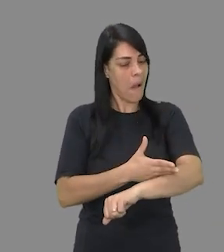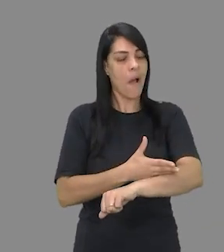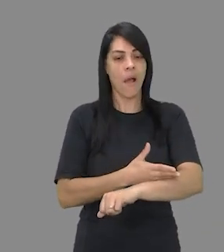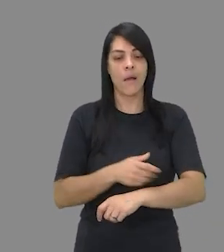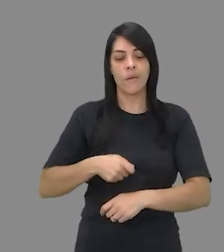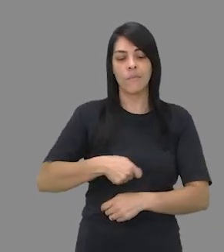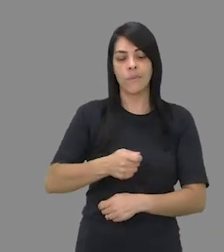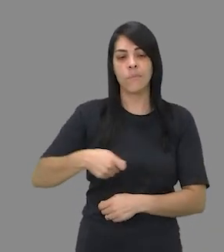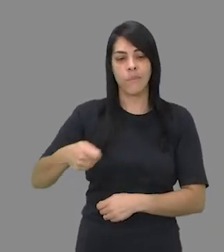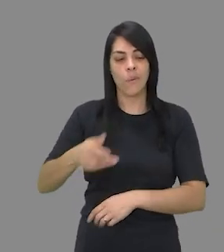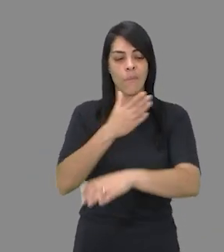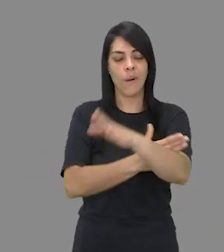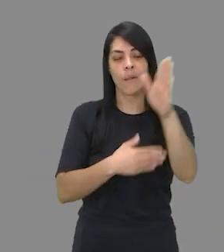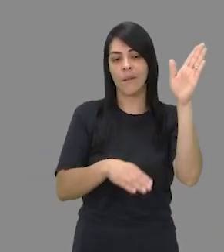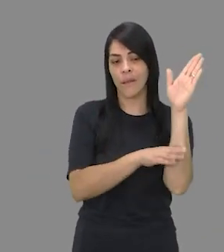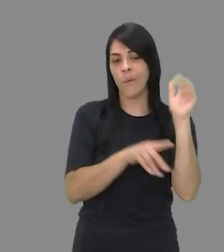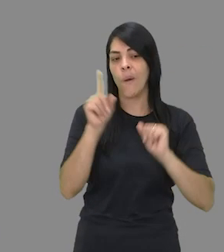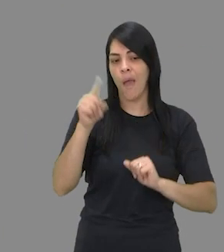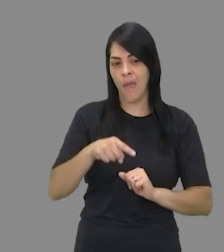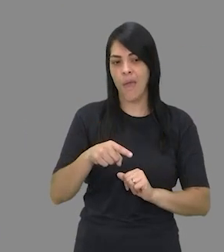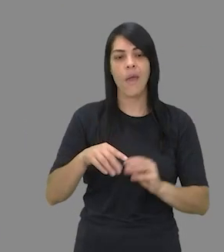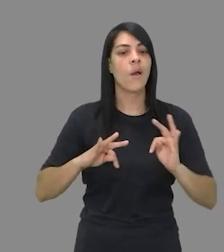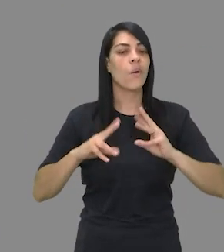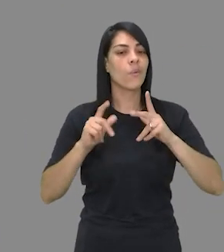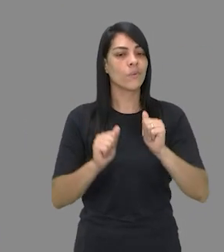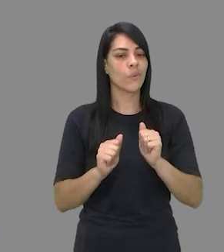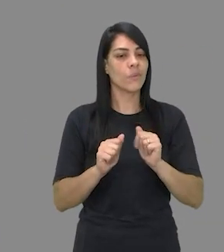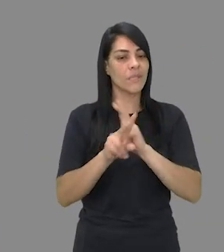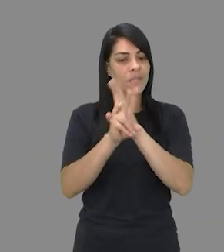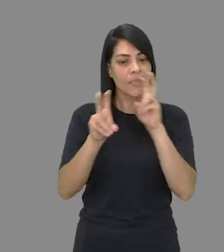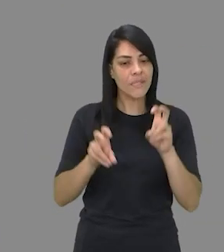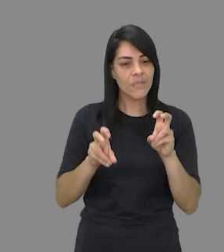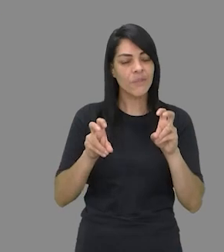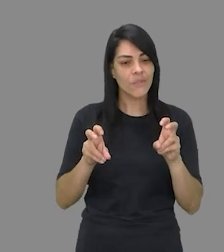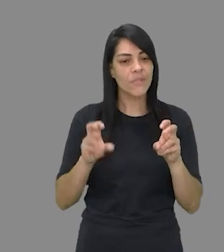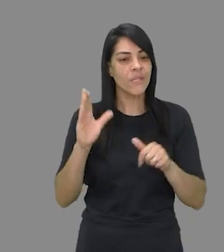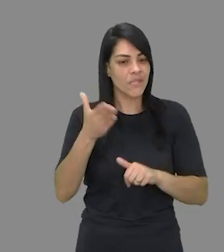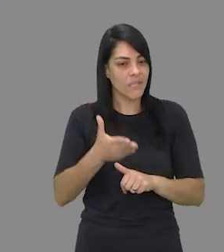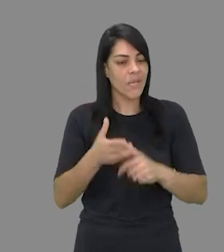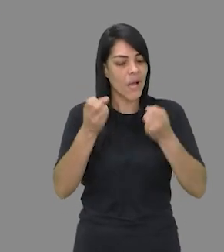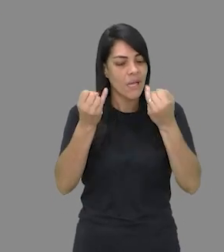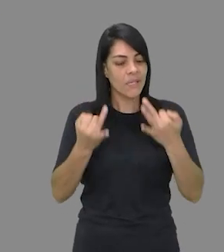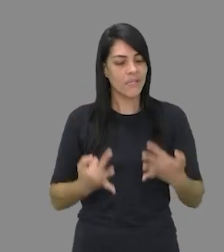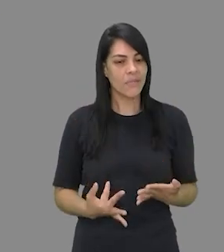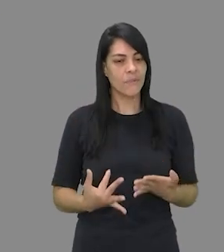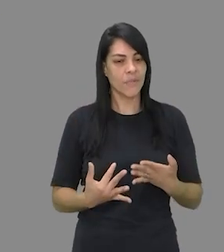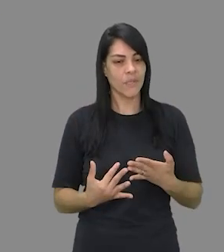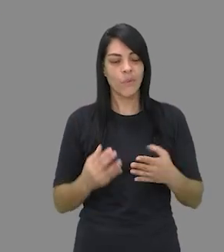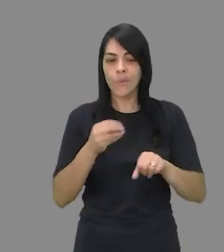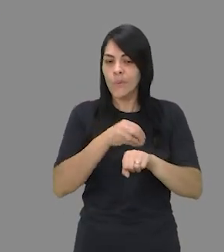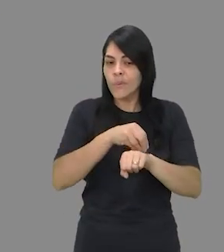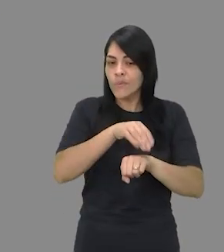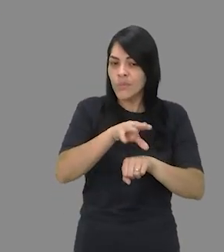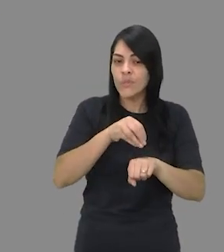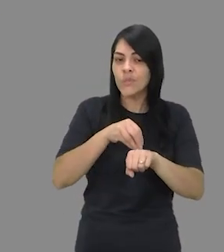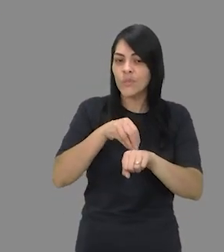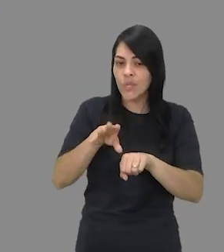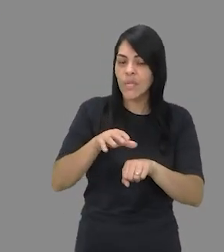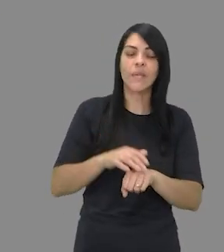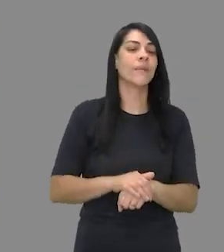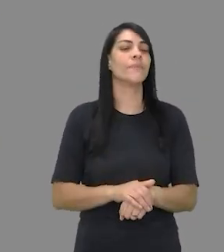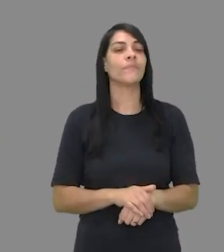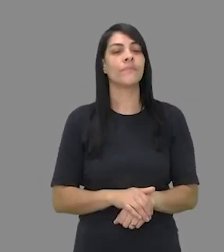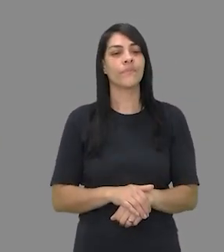de mesa paralímpico? Com todas essas questões, eu já dou uma dica, né? O tênis de mesa, assim